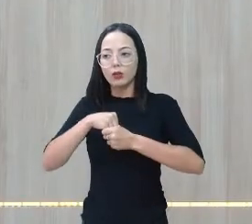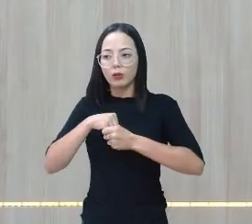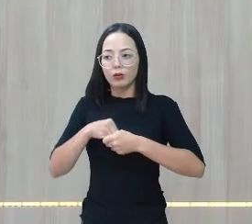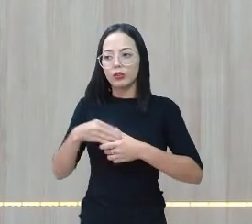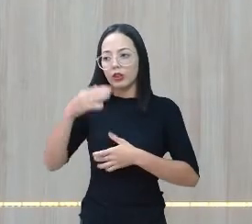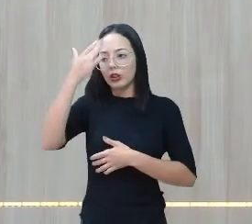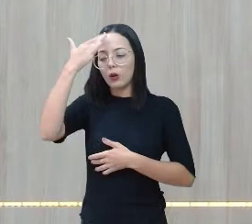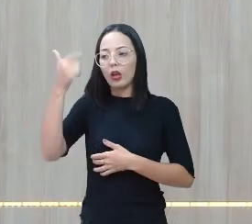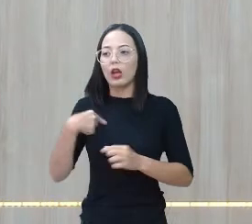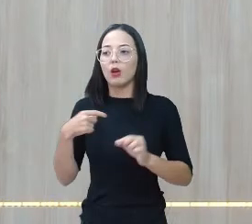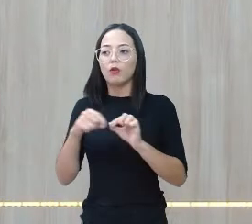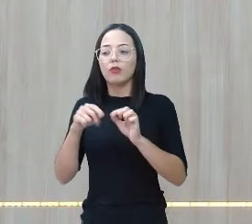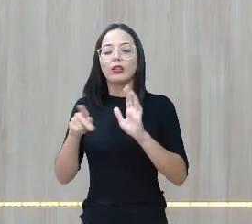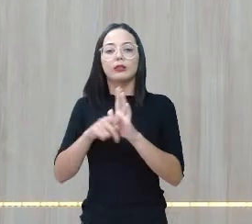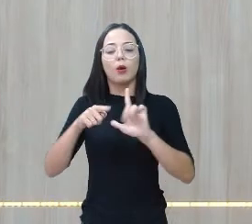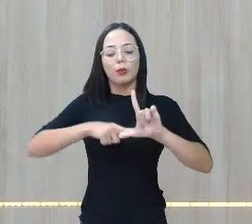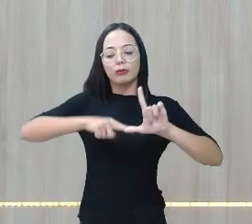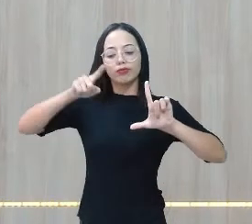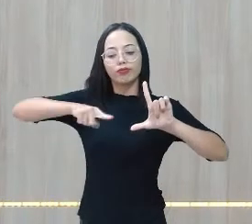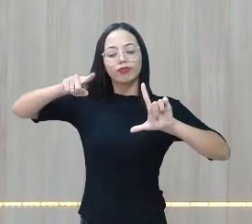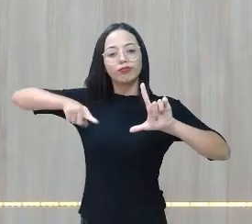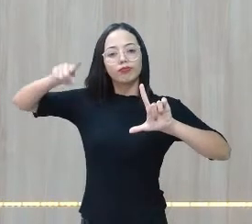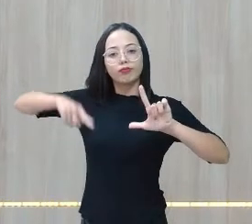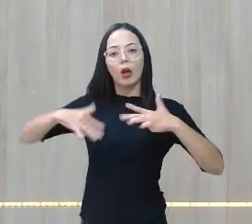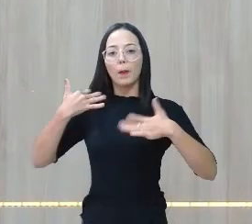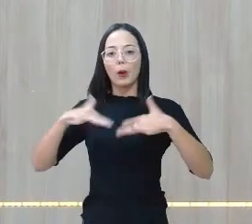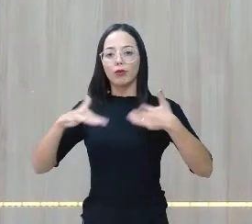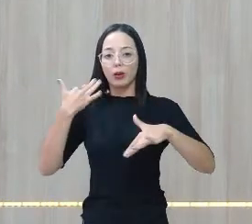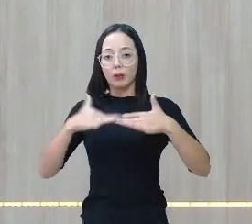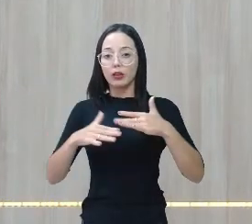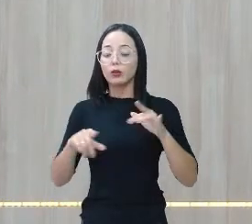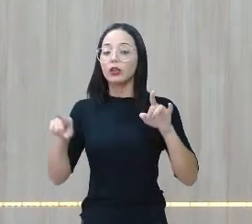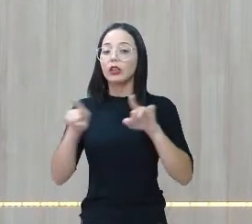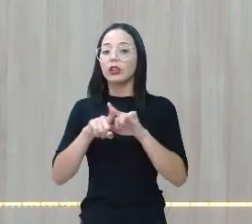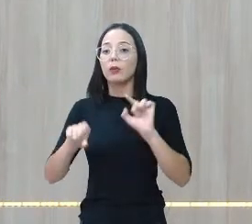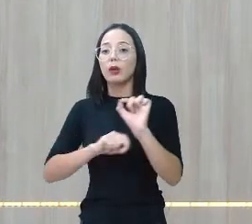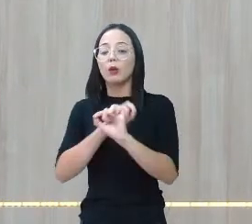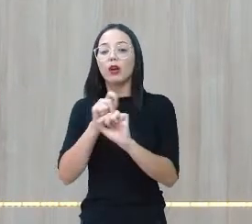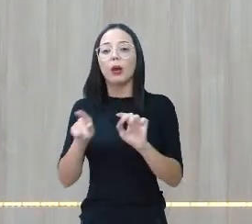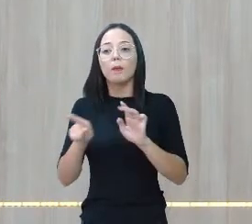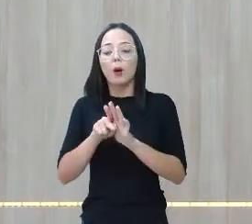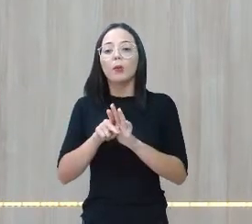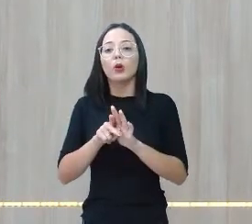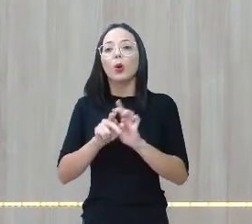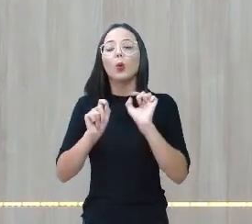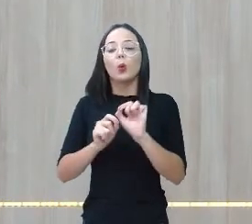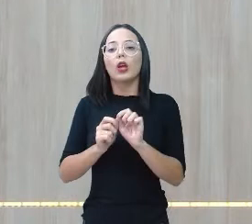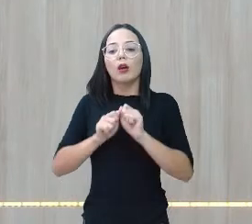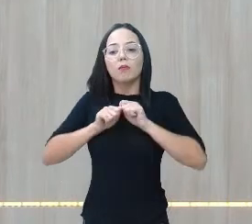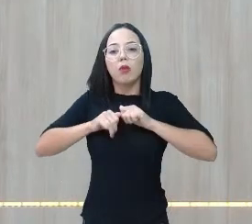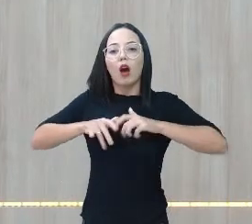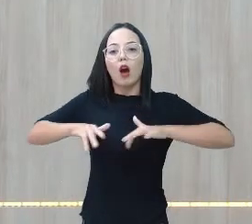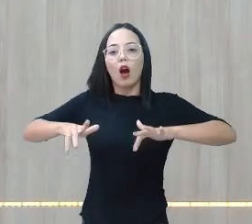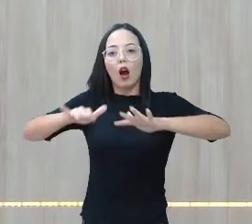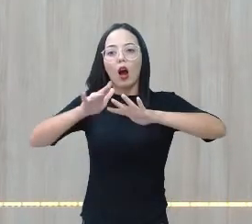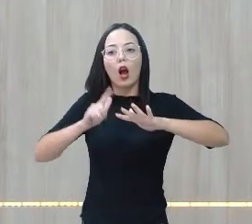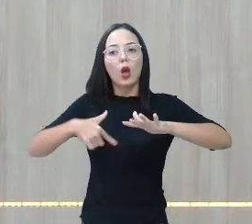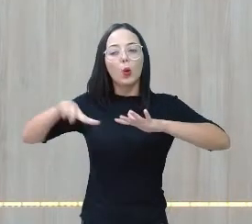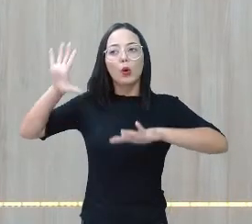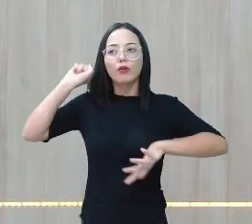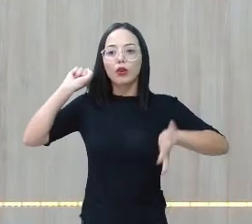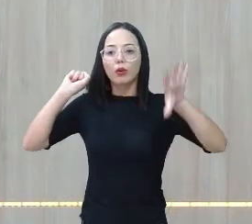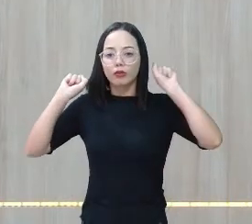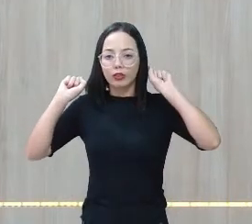Eu faço essa vibração, eu faço esse movimento e essa onda, ela se propaga no ar até chegar aos nossos